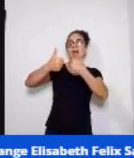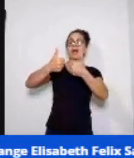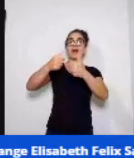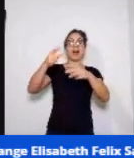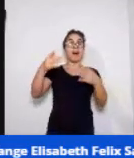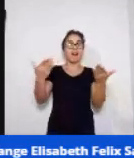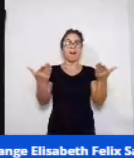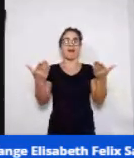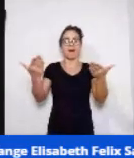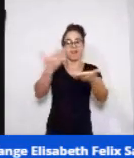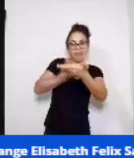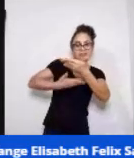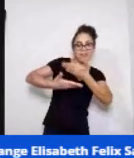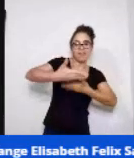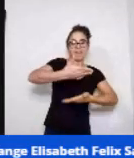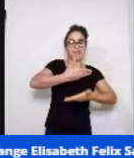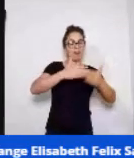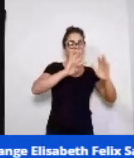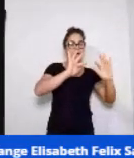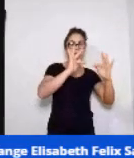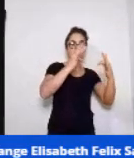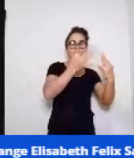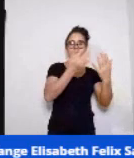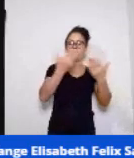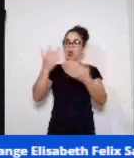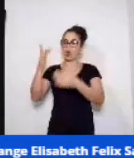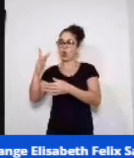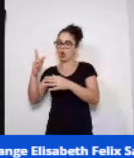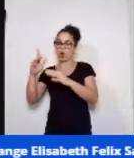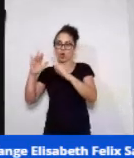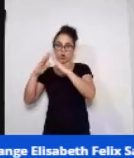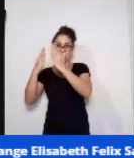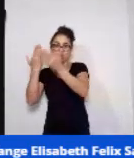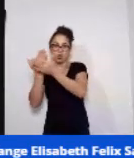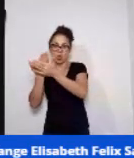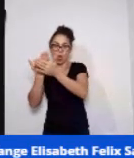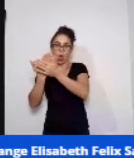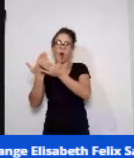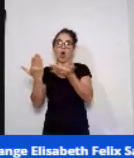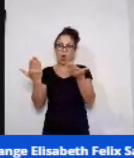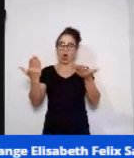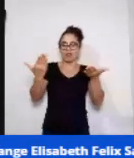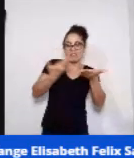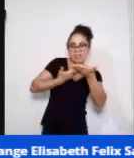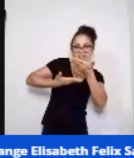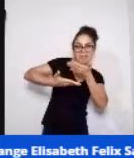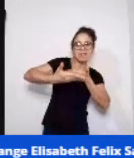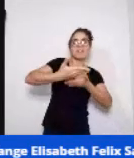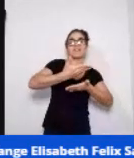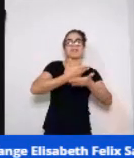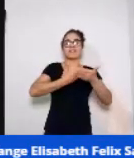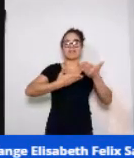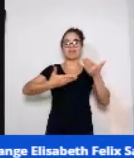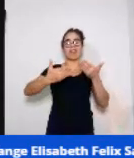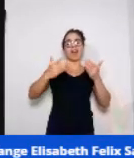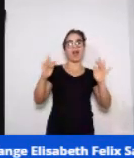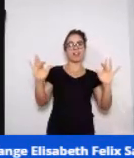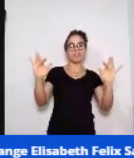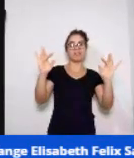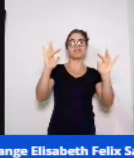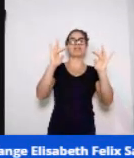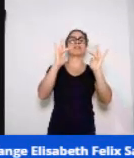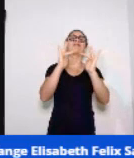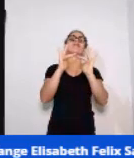foi tão importante, né? A gente se aproximou das famílias. Eu vejo assim